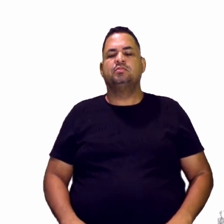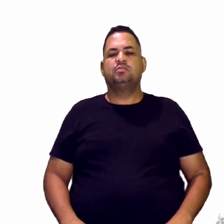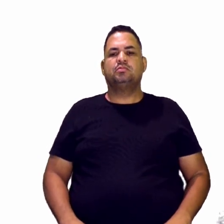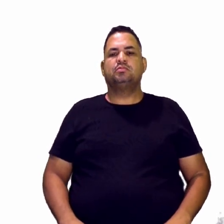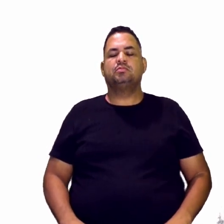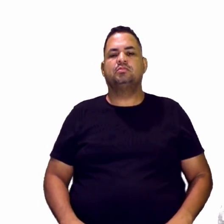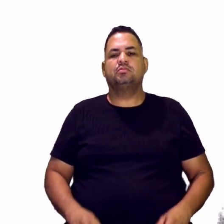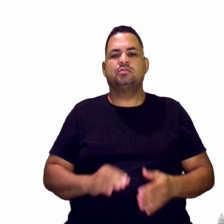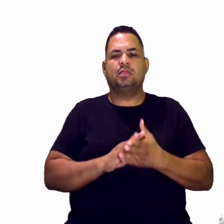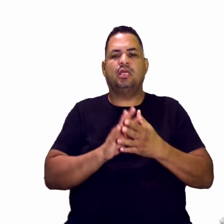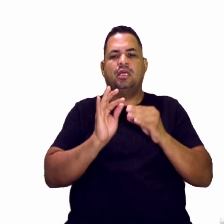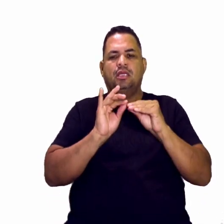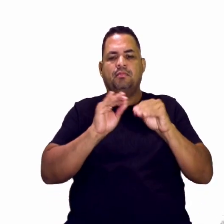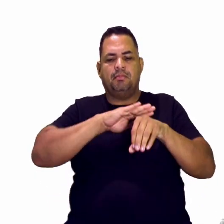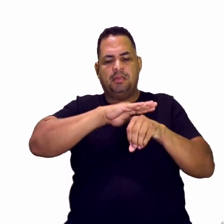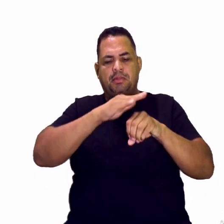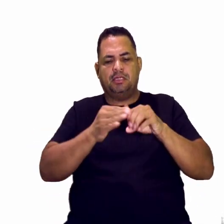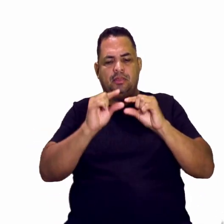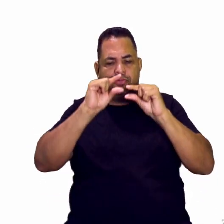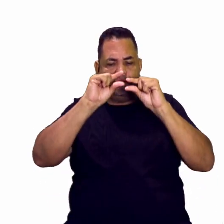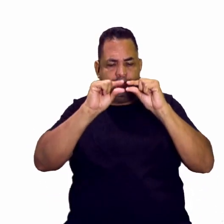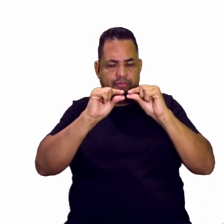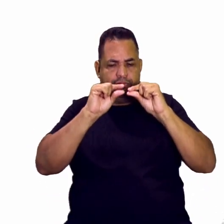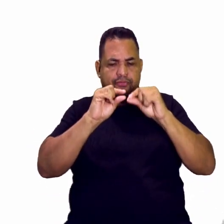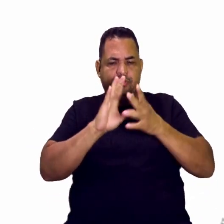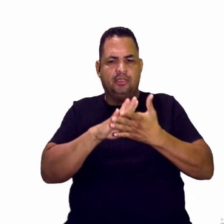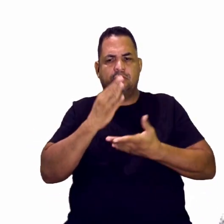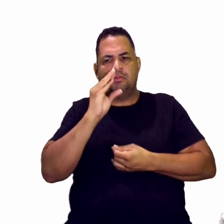algo mais fino, mais